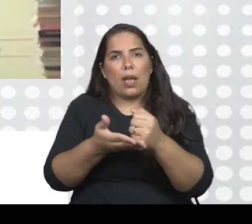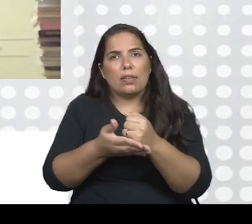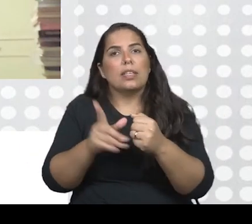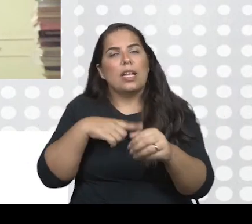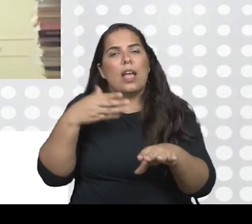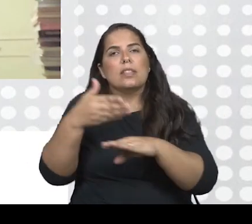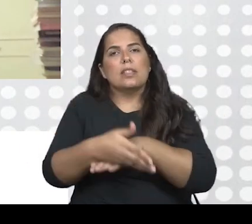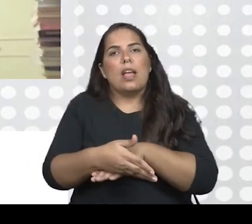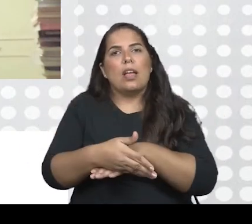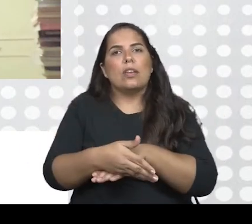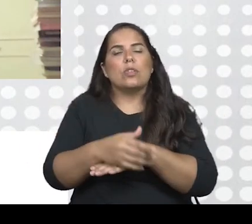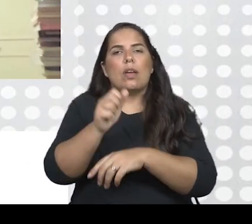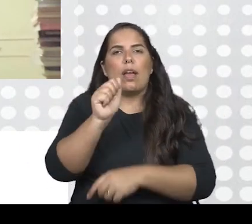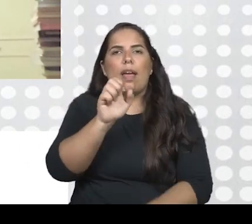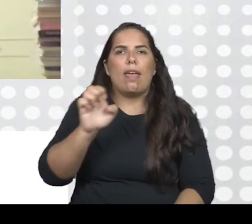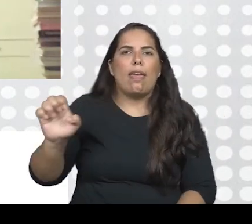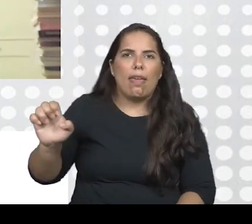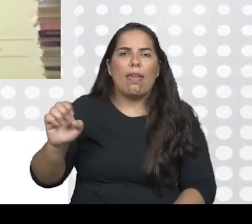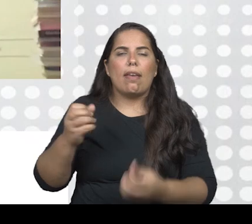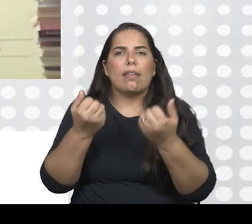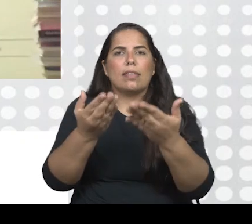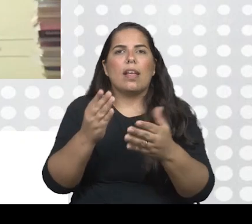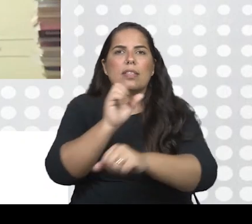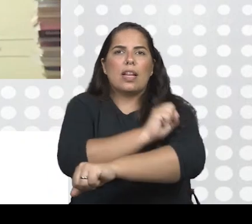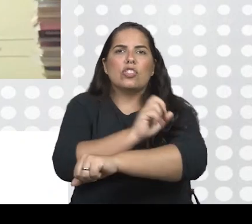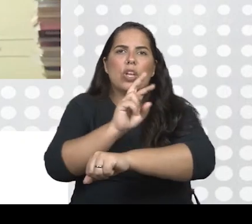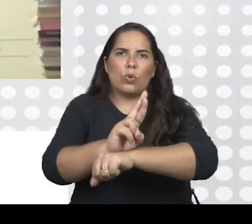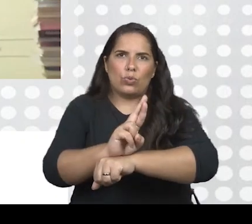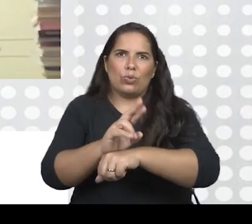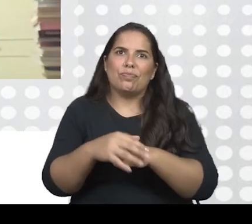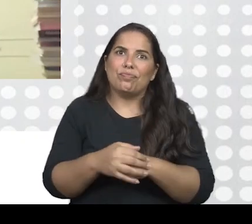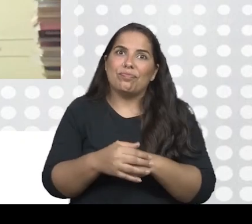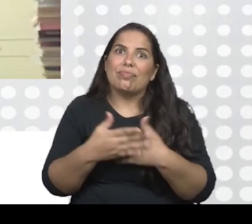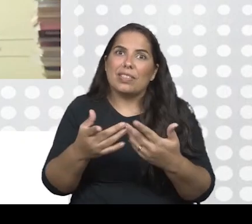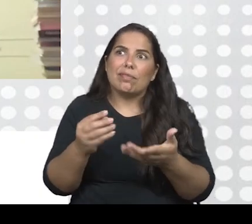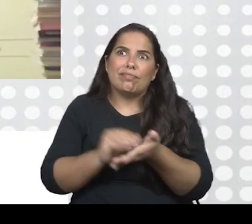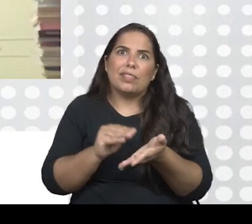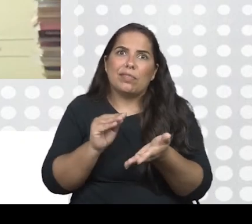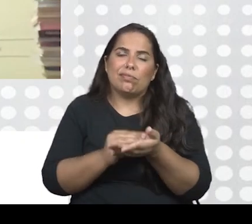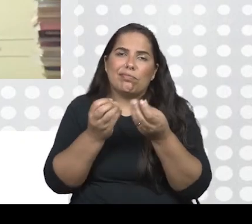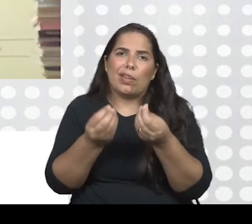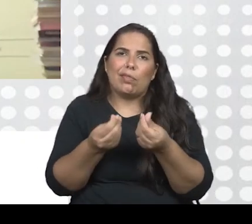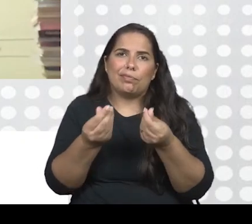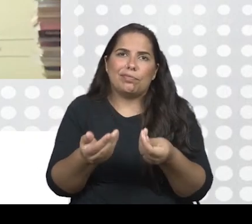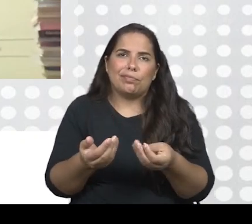tem acesso ao AE oferecido em sala de recursos multifuncionais, o que é muito insuficiente.